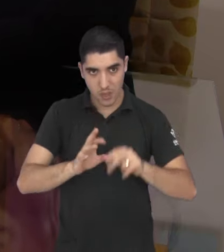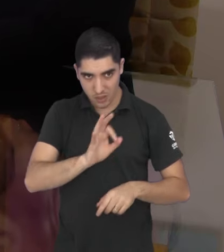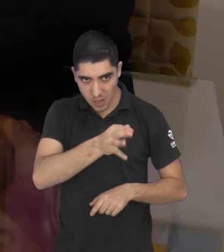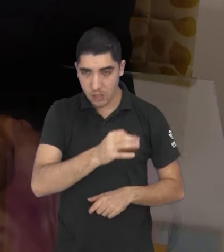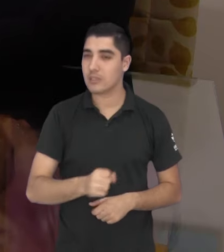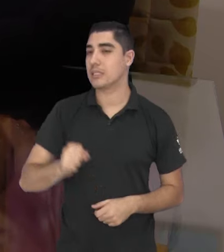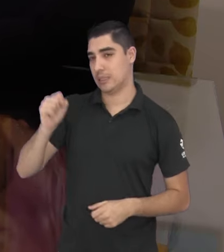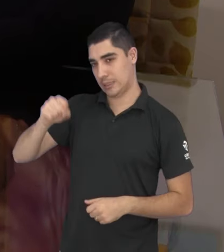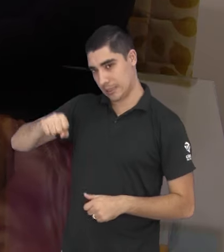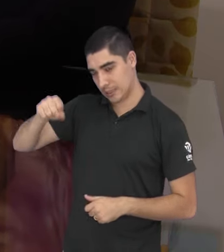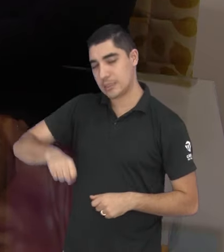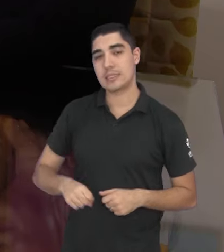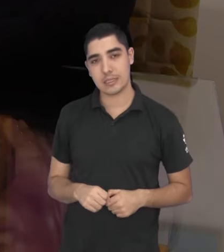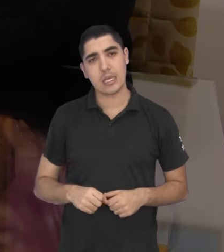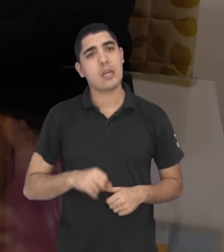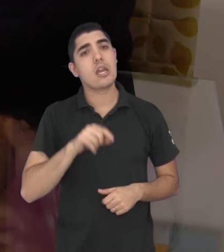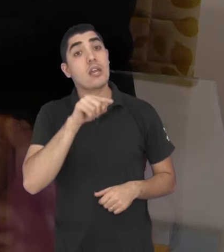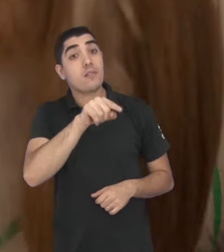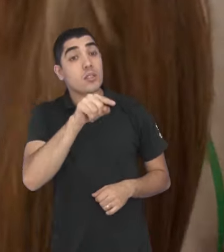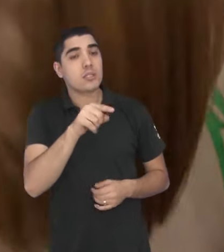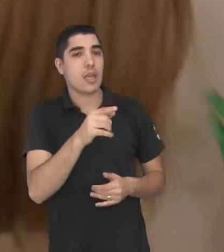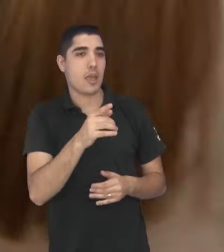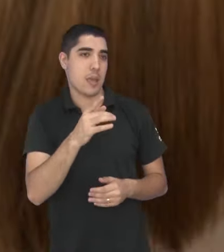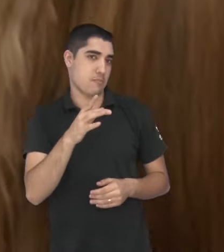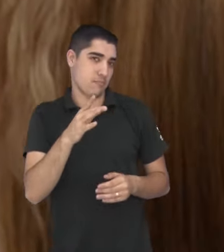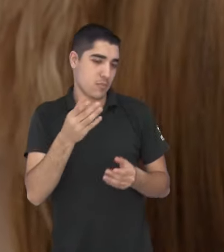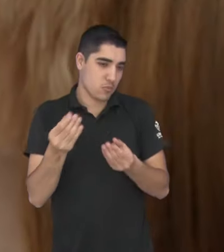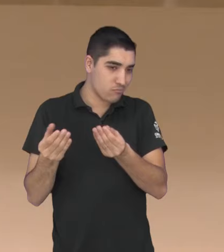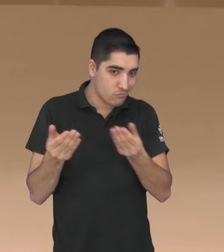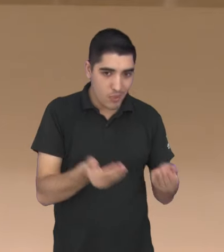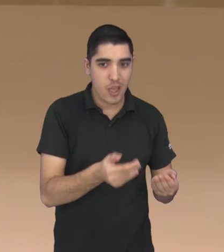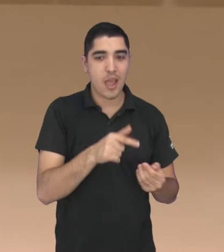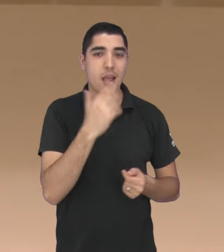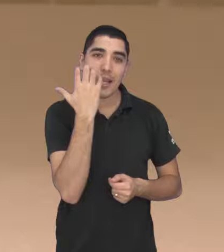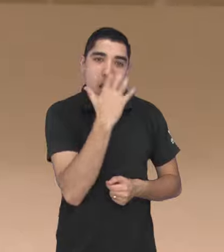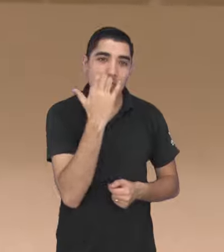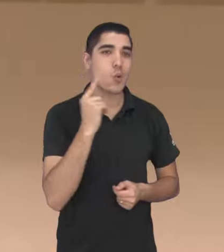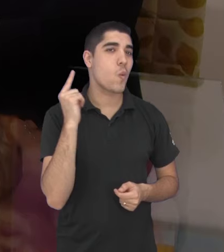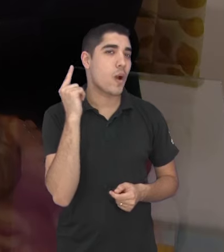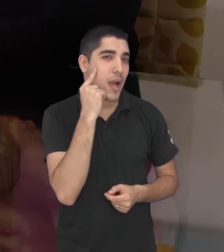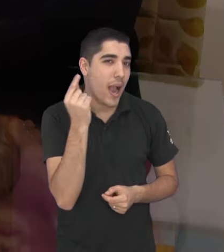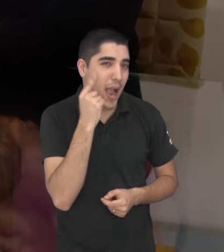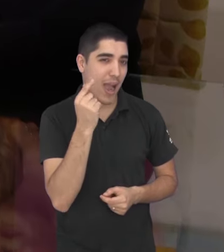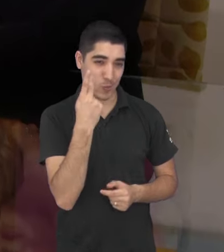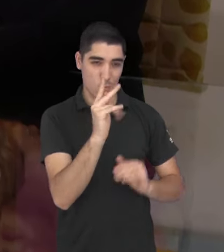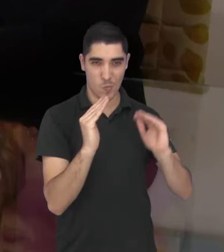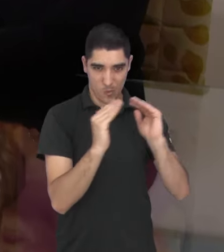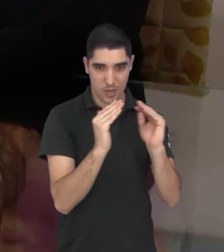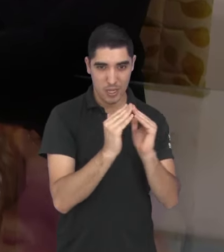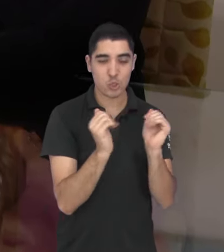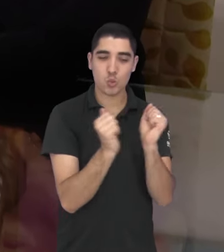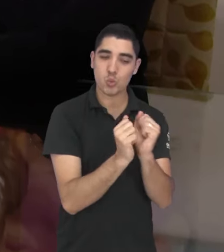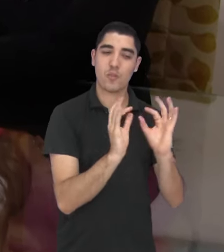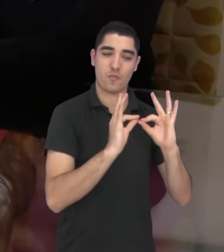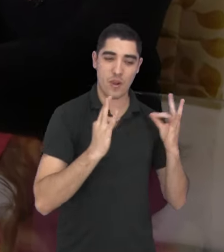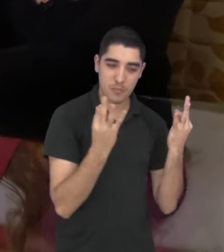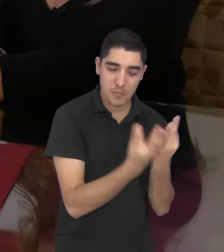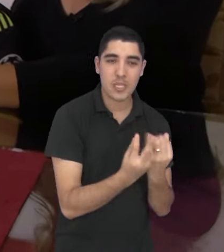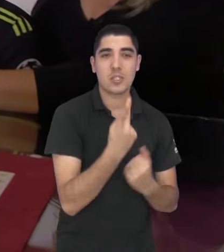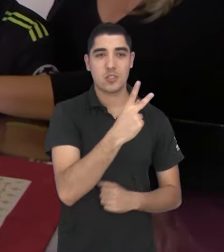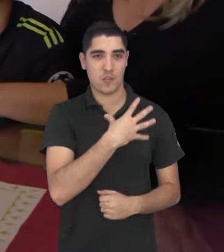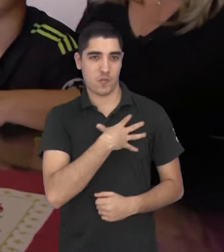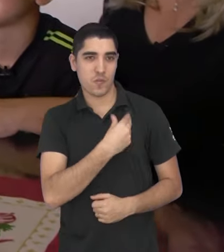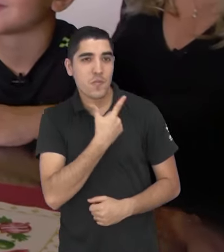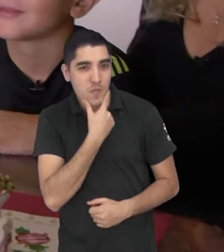Sim. E você trouxe, então, cachorrinho, gatinho, pra dentro da sua casa, pra perto da sua família, pra perto do